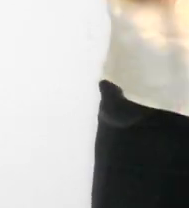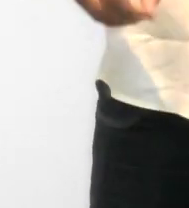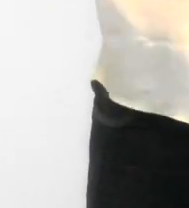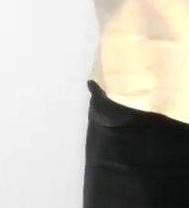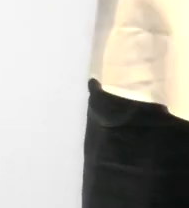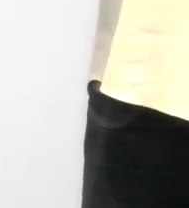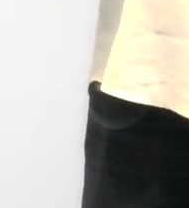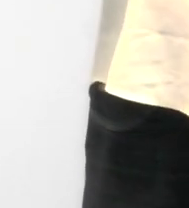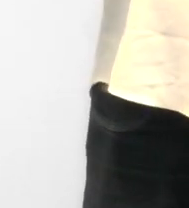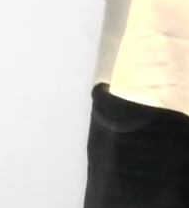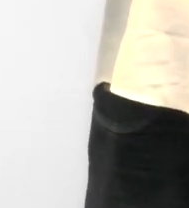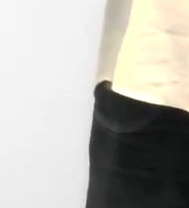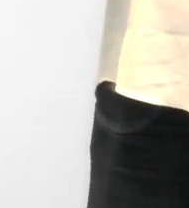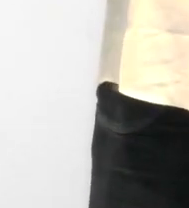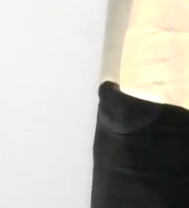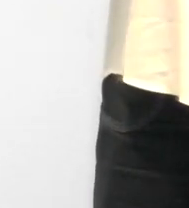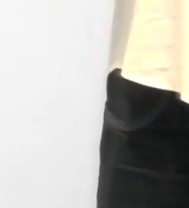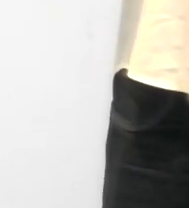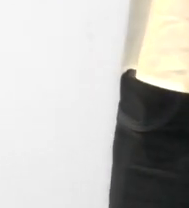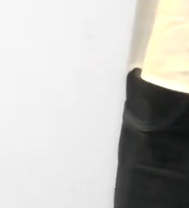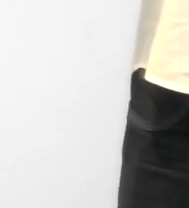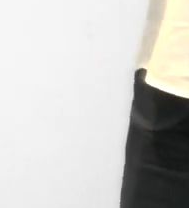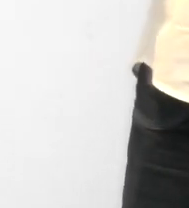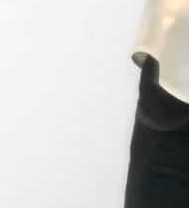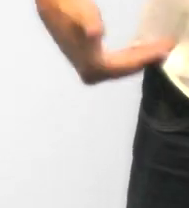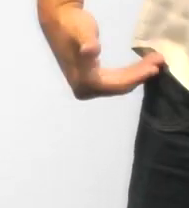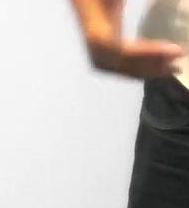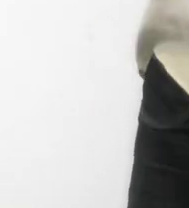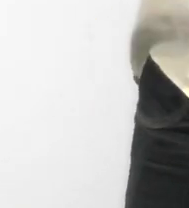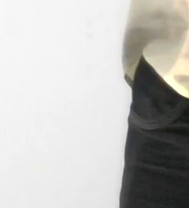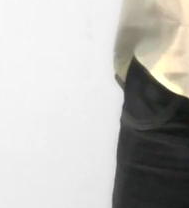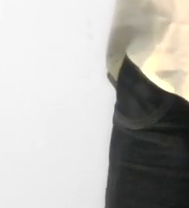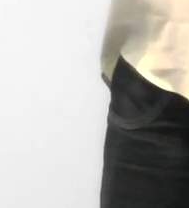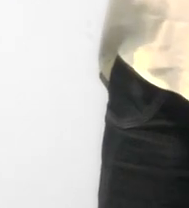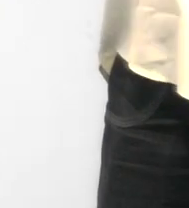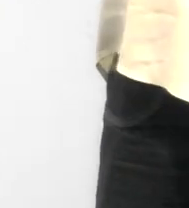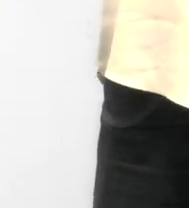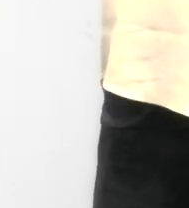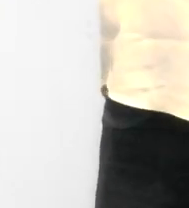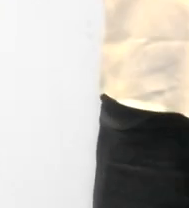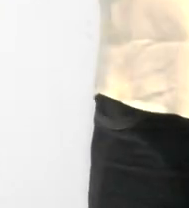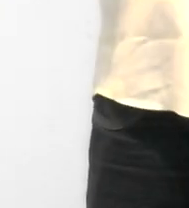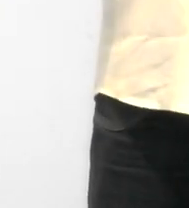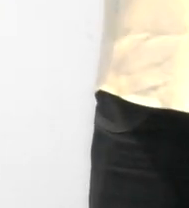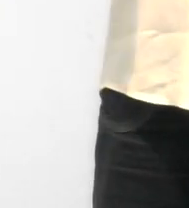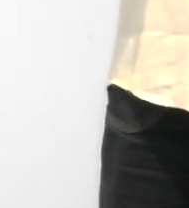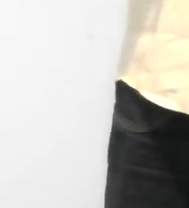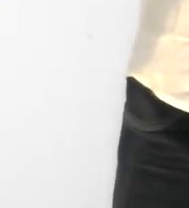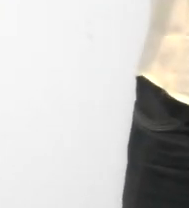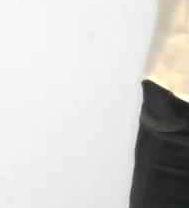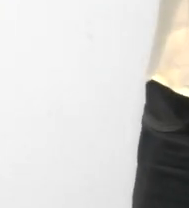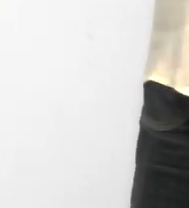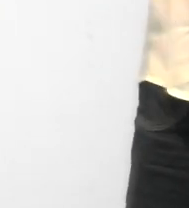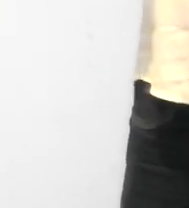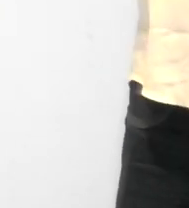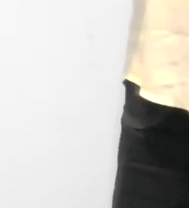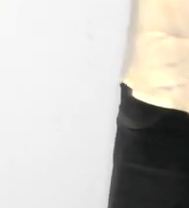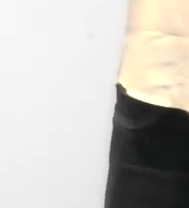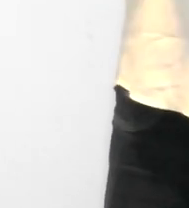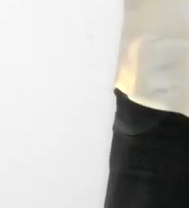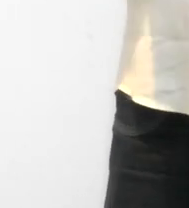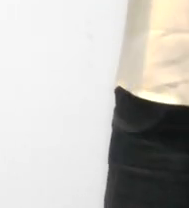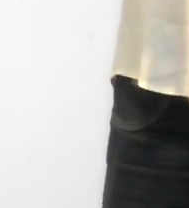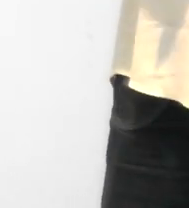eh tanto do poder público do poder eh do do do do do privado para que a gente possa realmente avançar então acredito muito na inclusão Eu falo